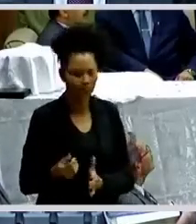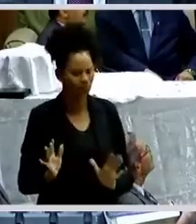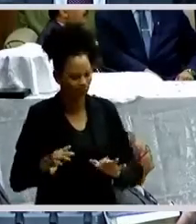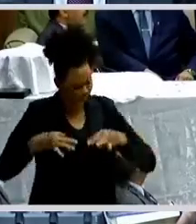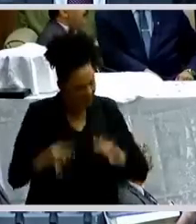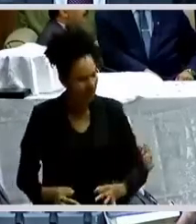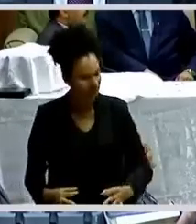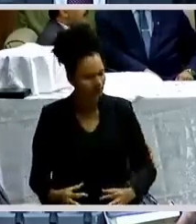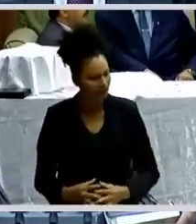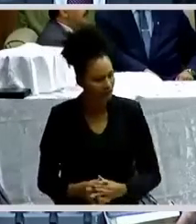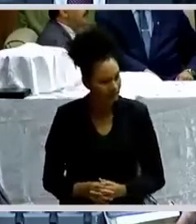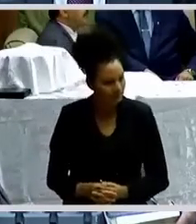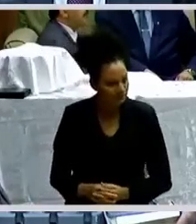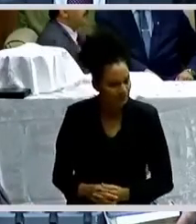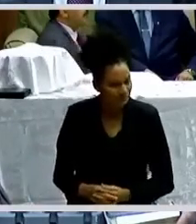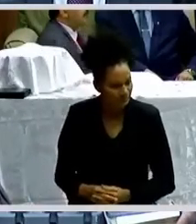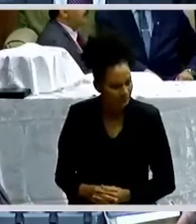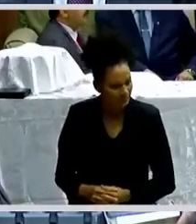justos.